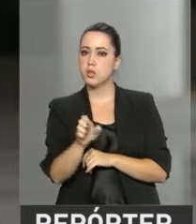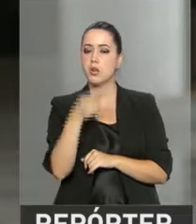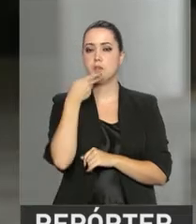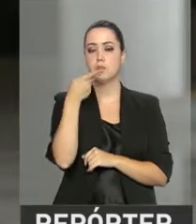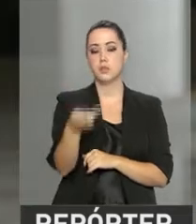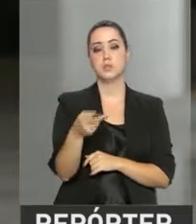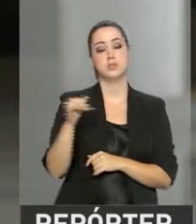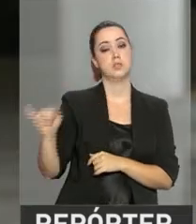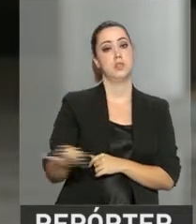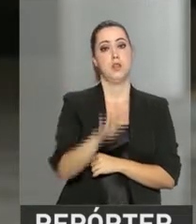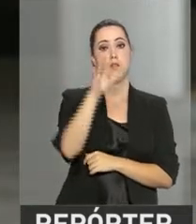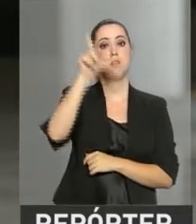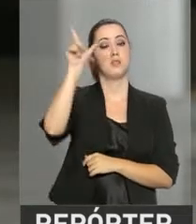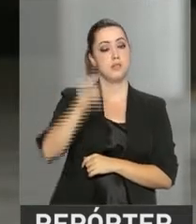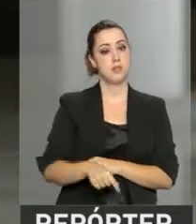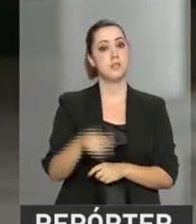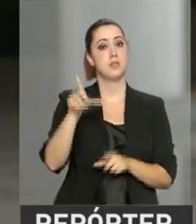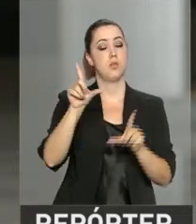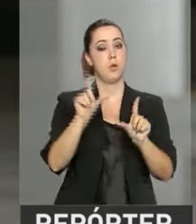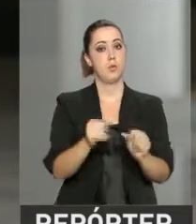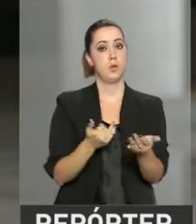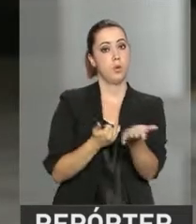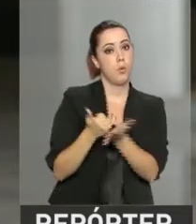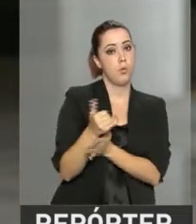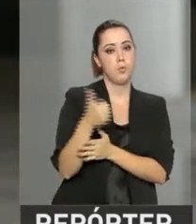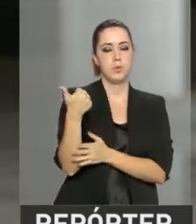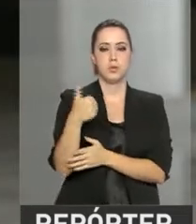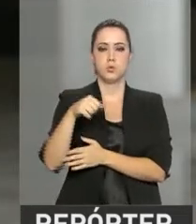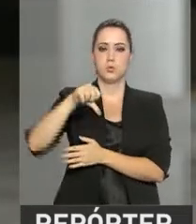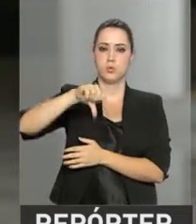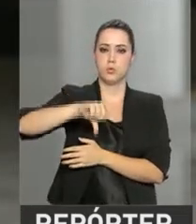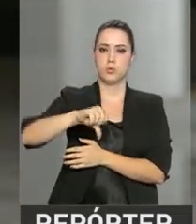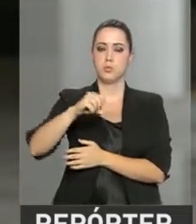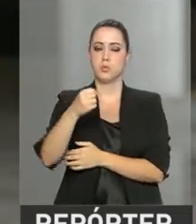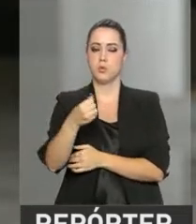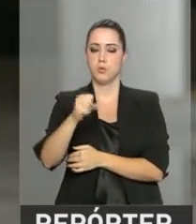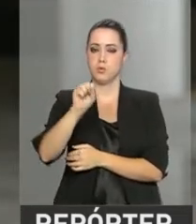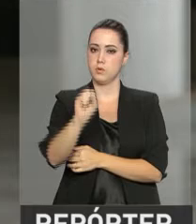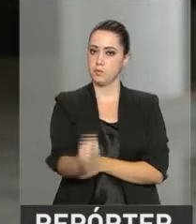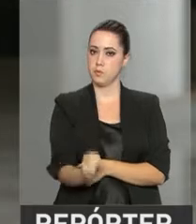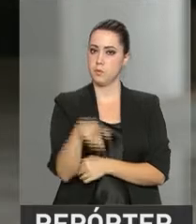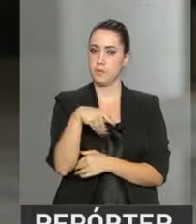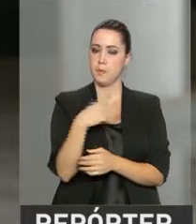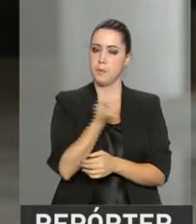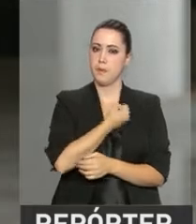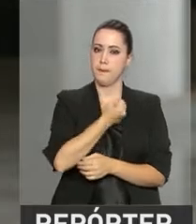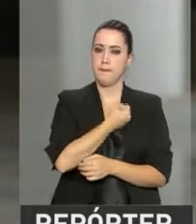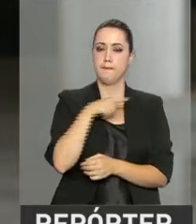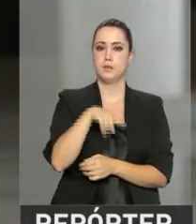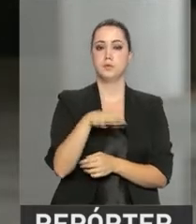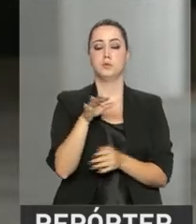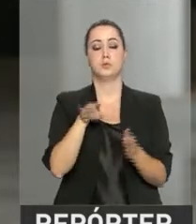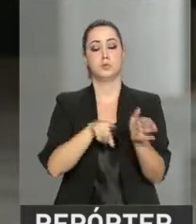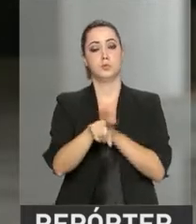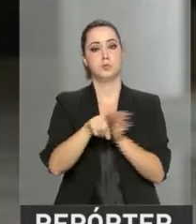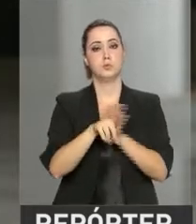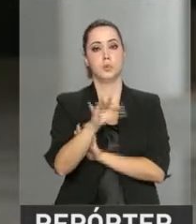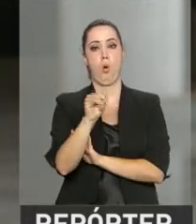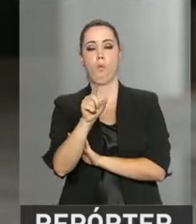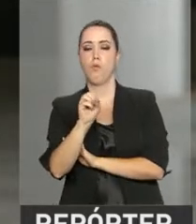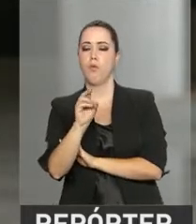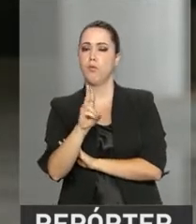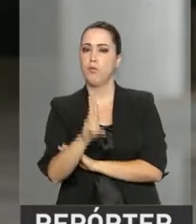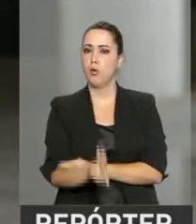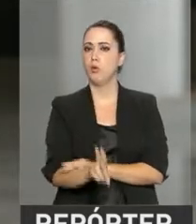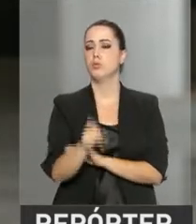foi a menor para o mês desde 1998 os dados são do boletim focus uma pesquisa feita